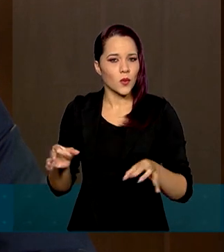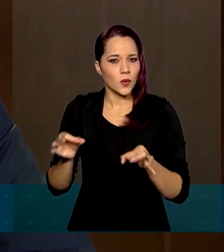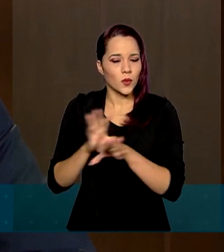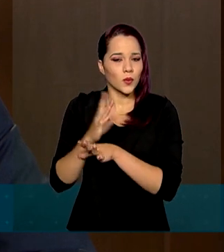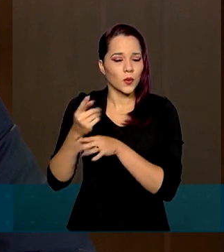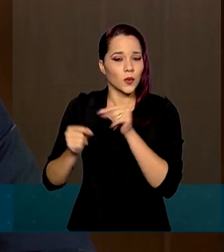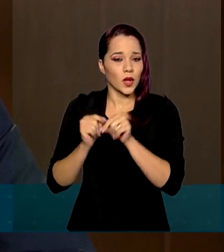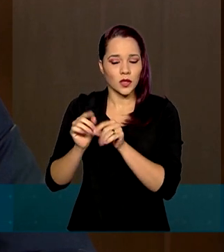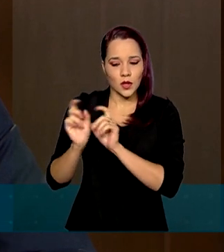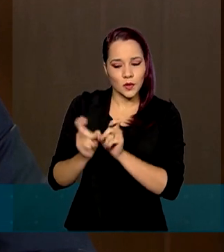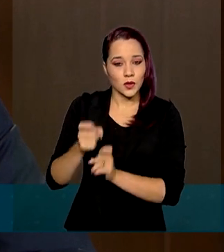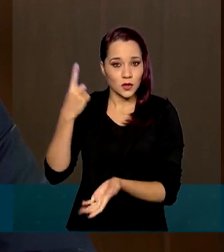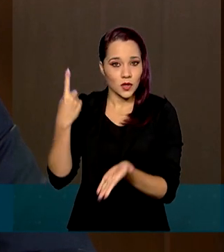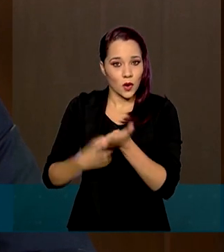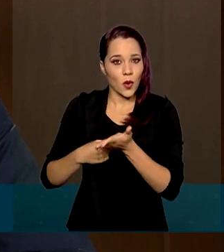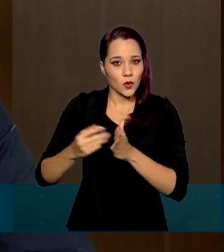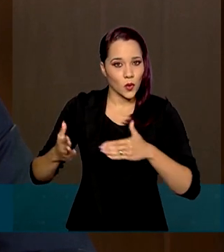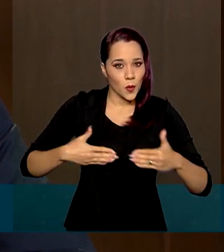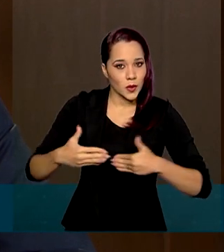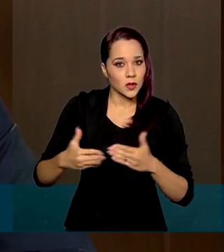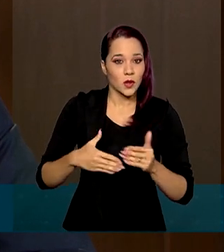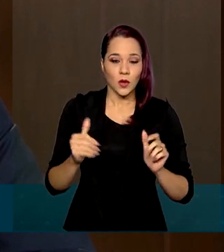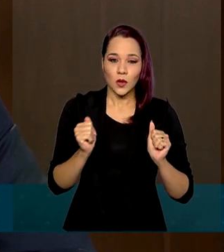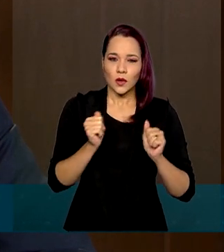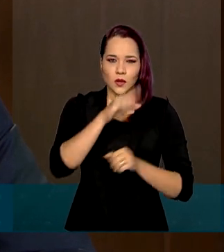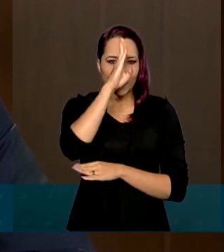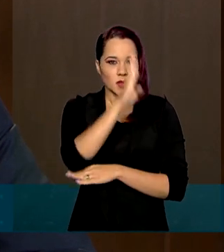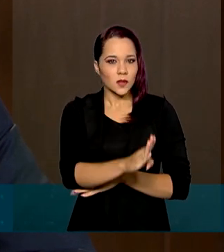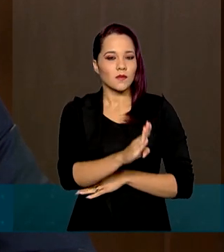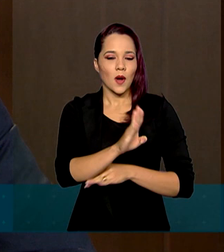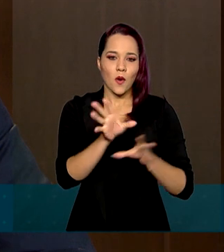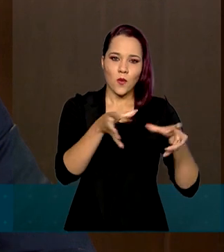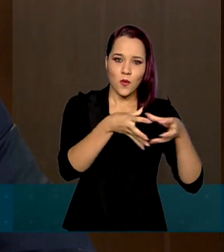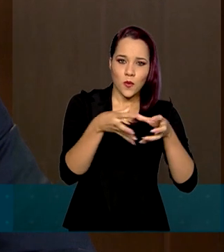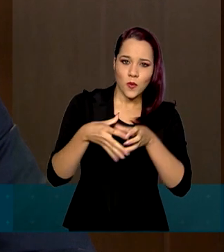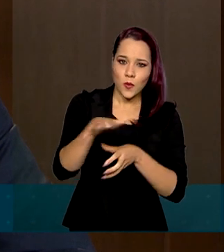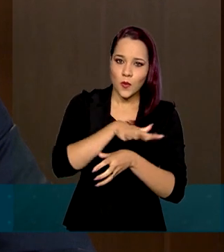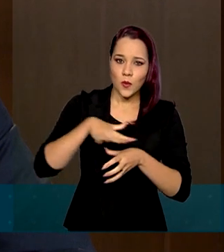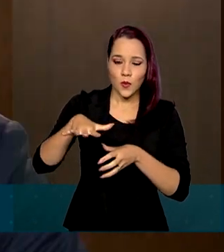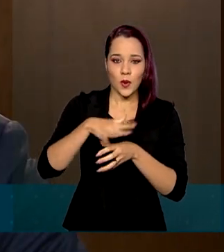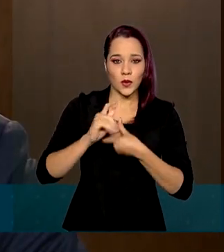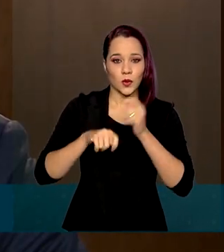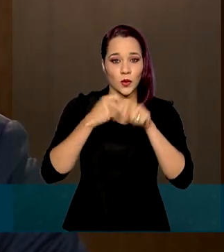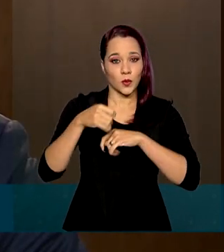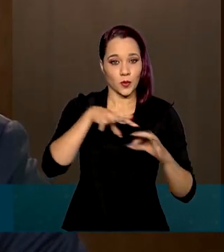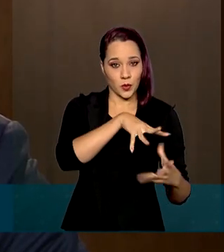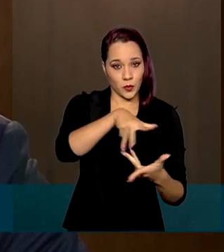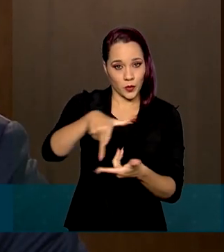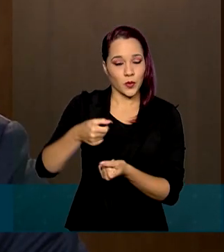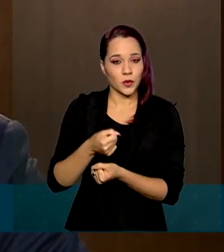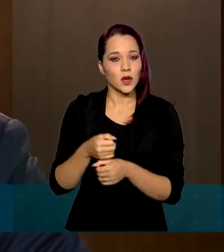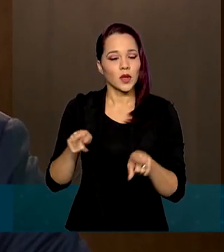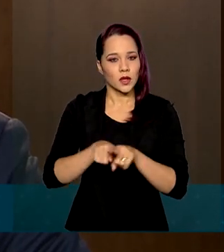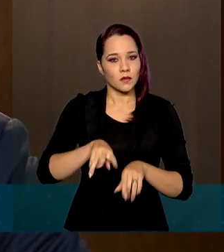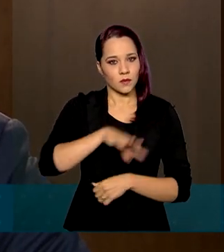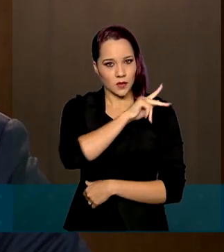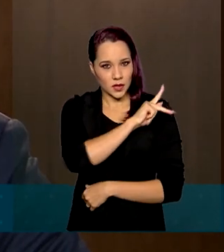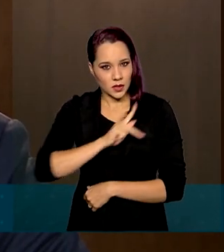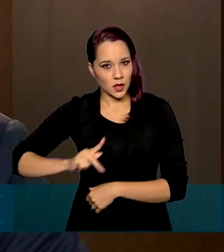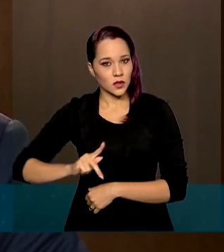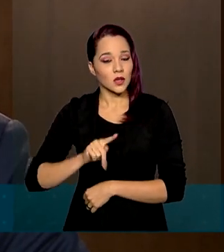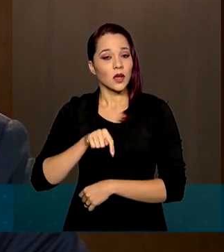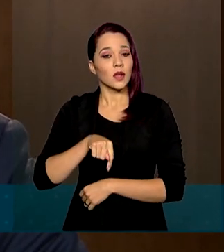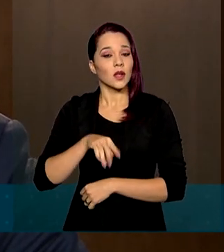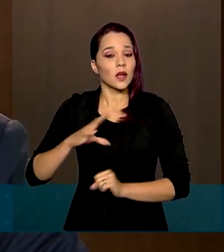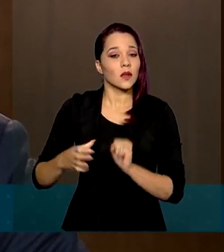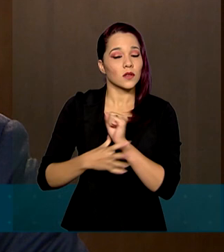acordos comerciais firmados entre os principais blocos econômicos do mundo. E, além disso, o presidente garantiu